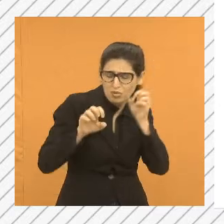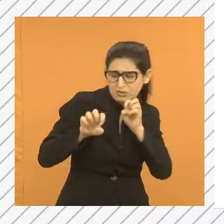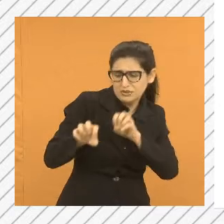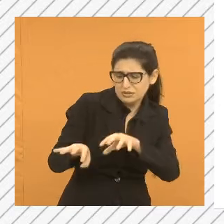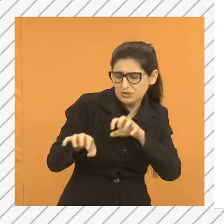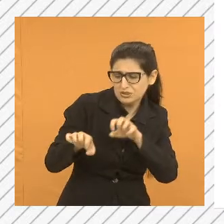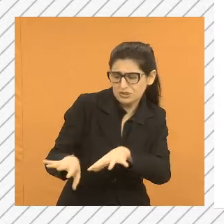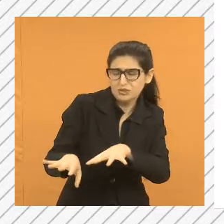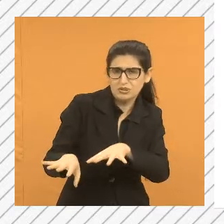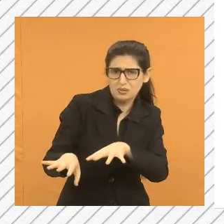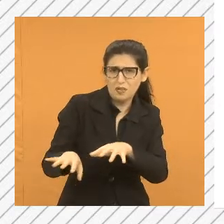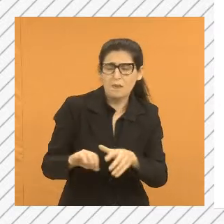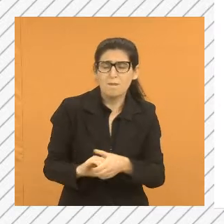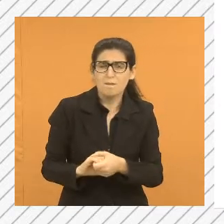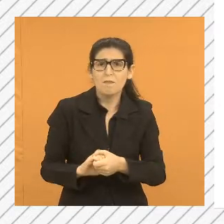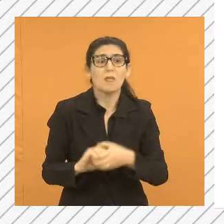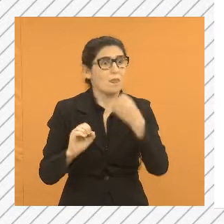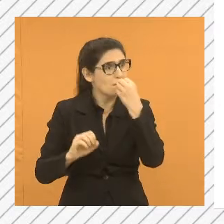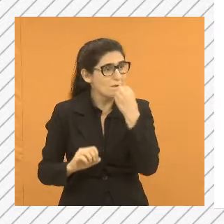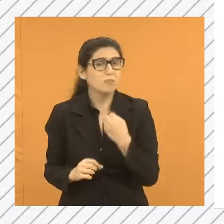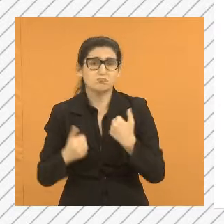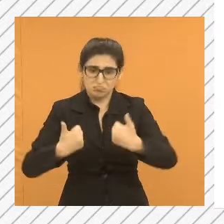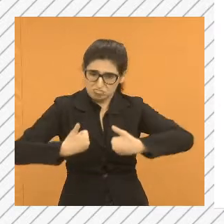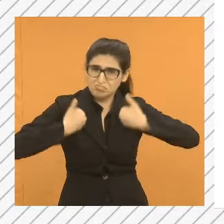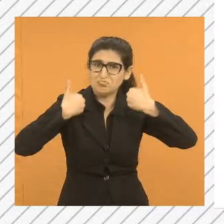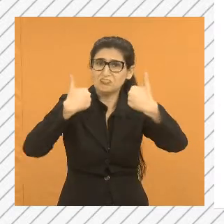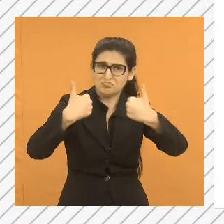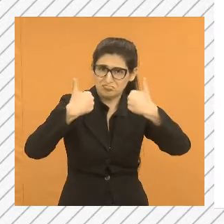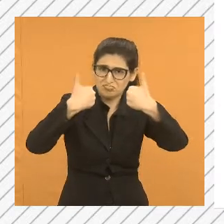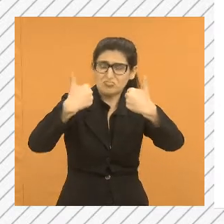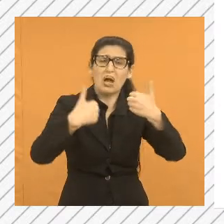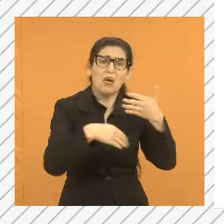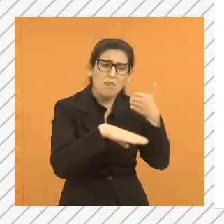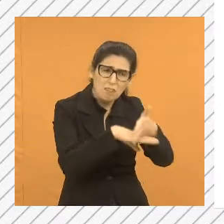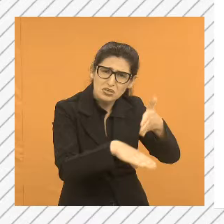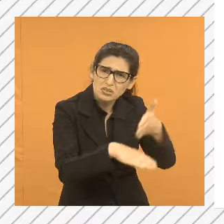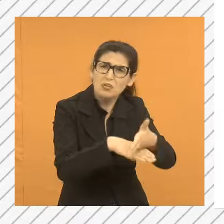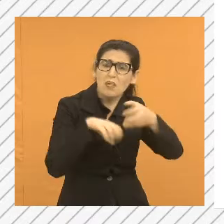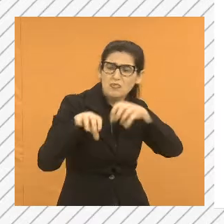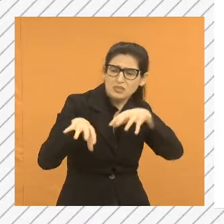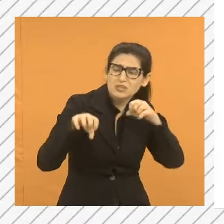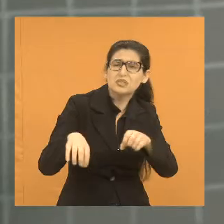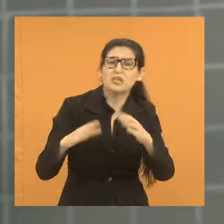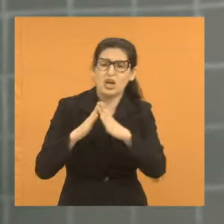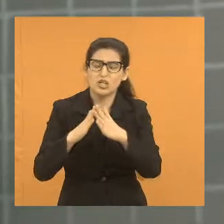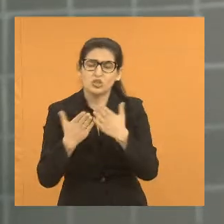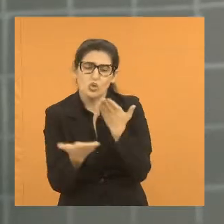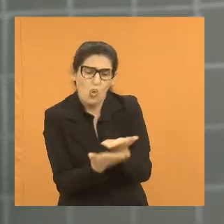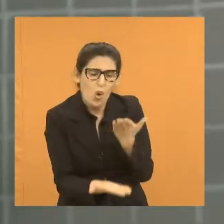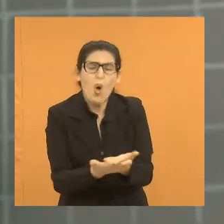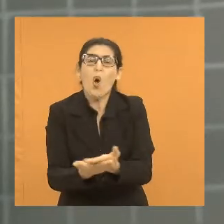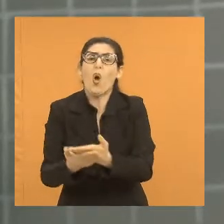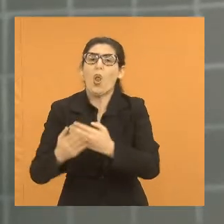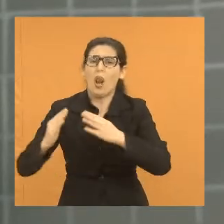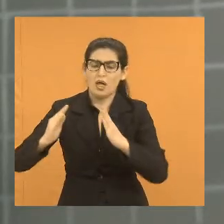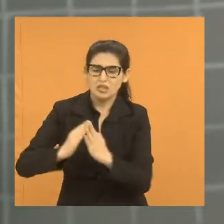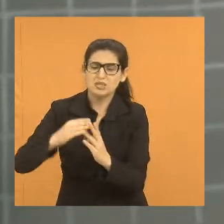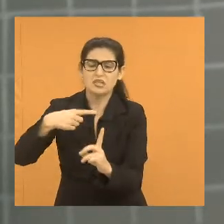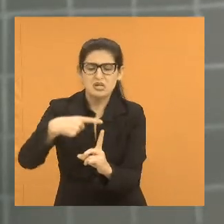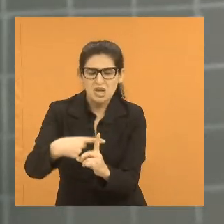essa equipe está muito ativa nas escolas, nas igrejas, nas associações